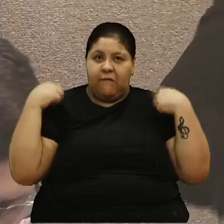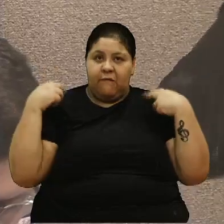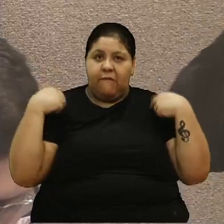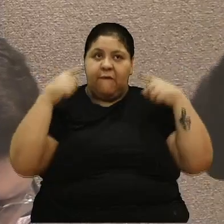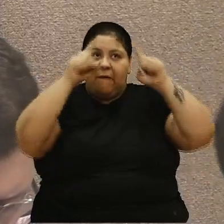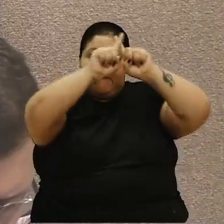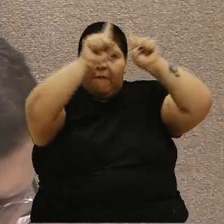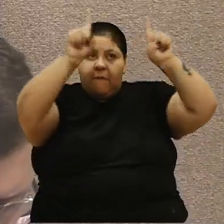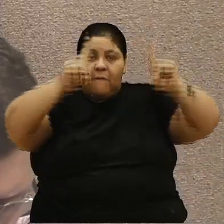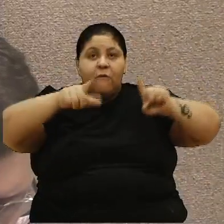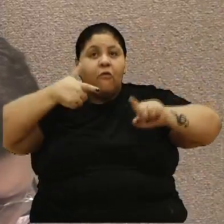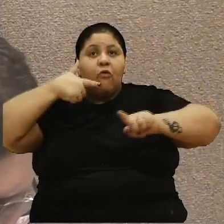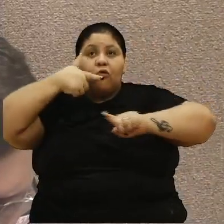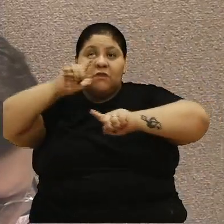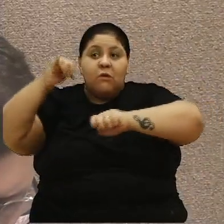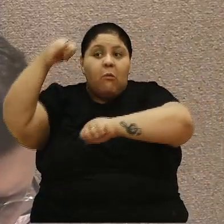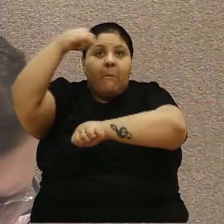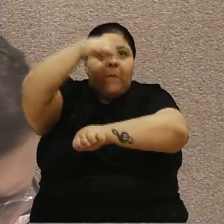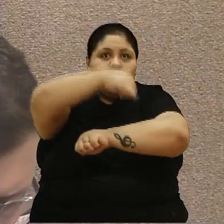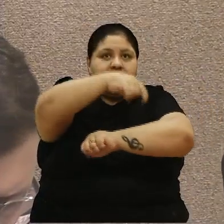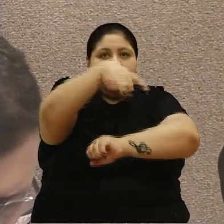tripulação, conseguimos pousar.